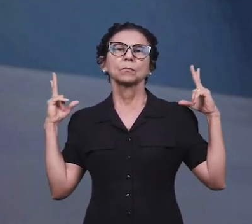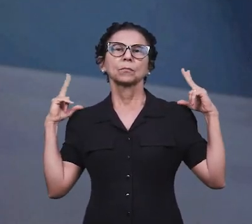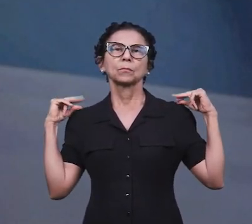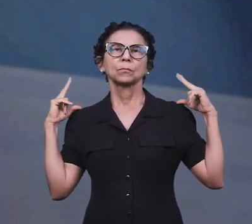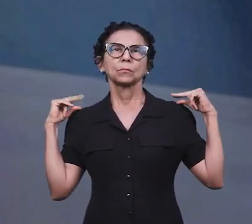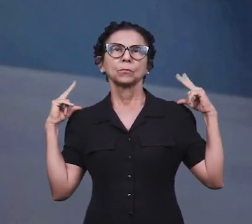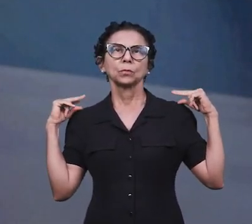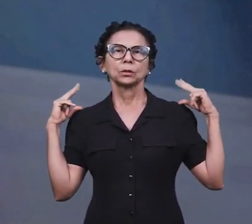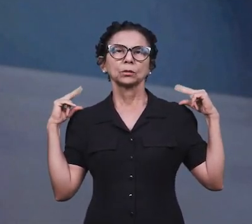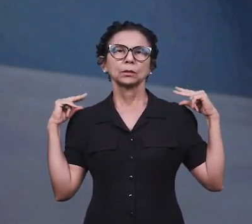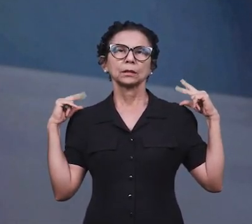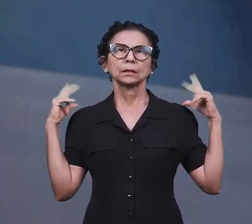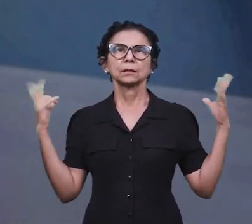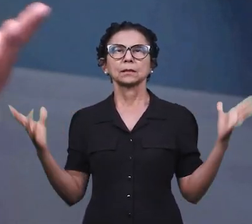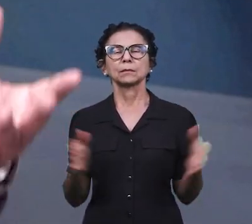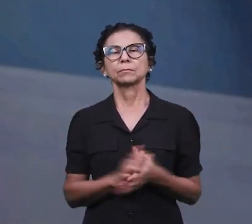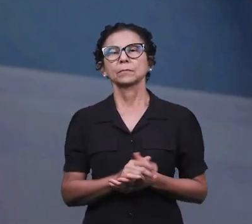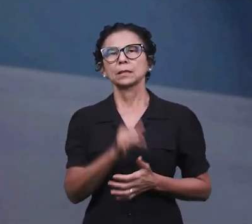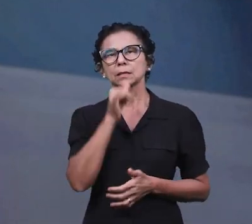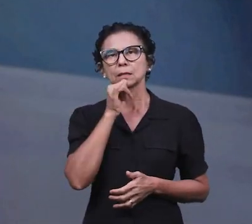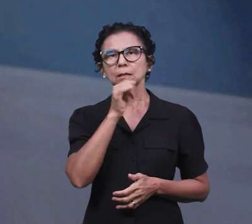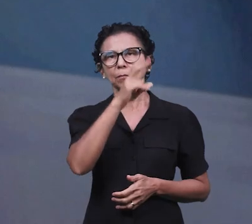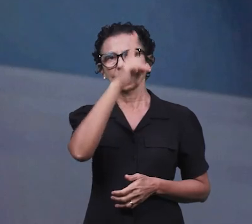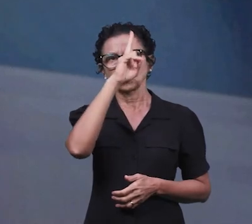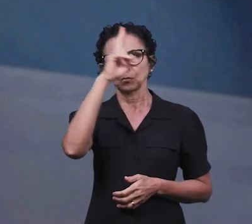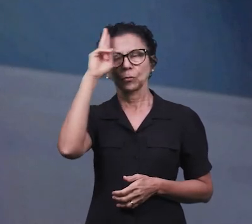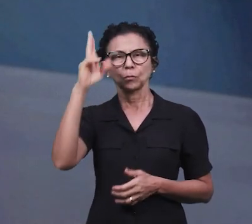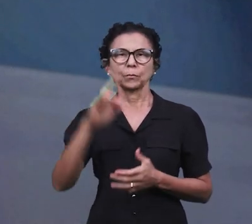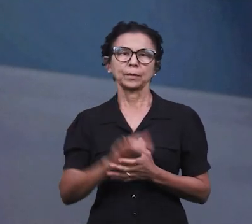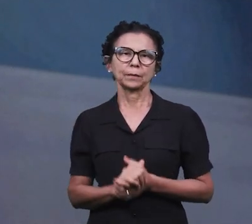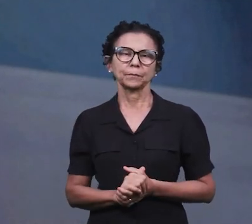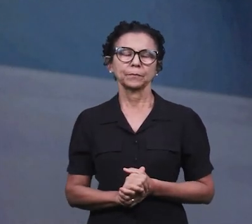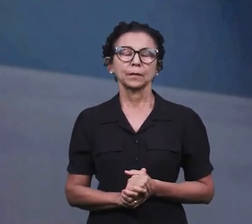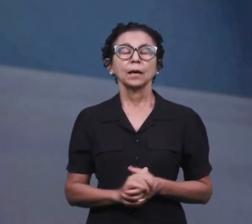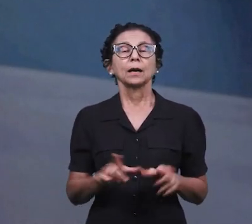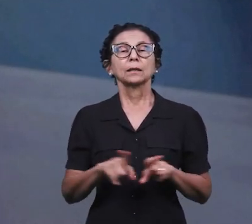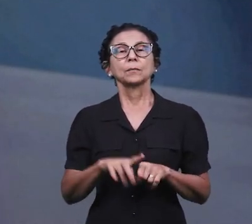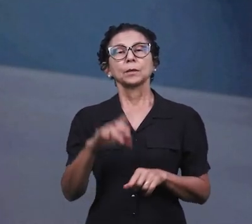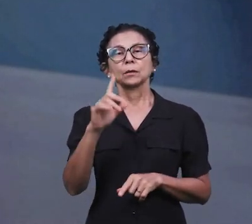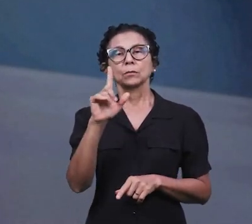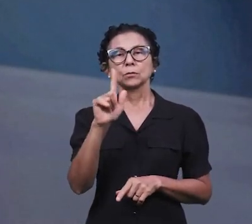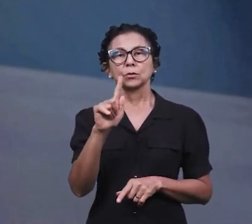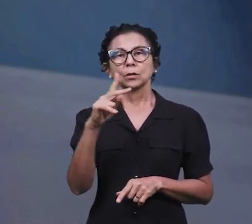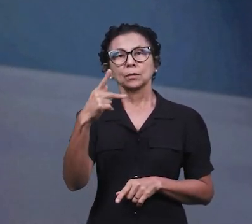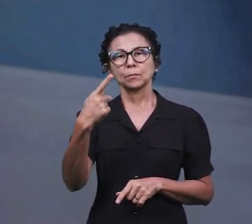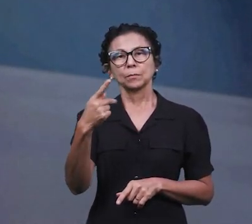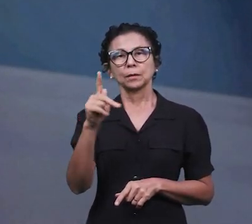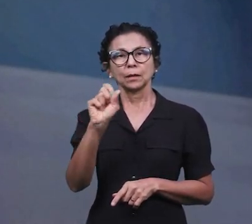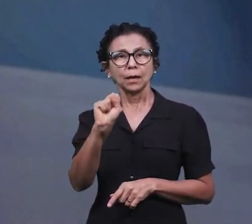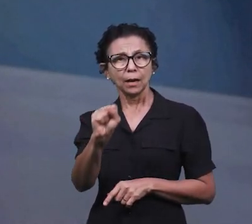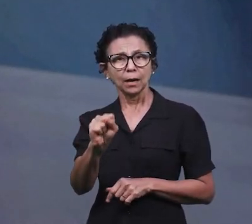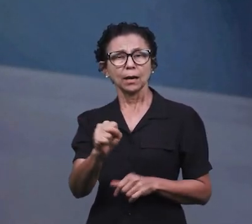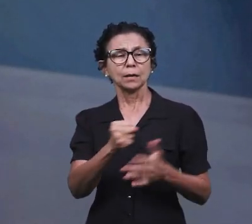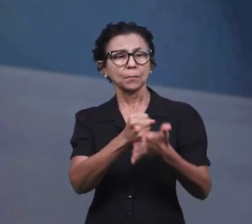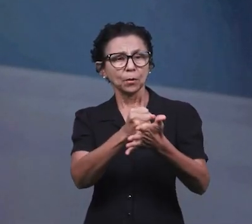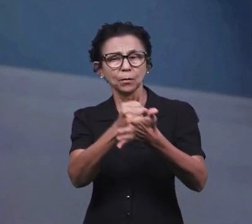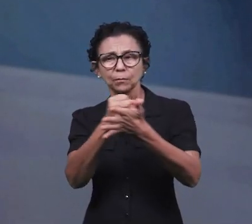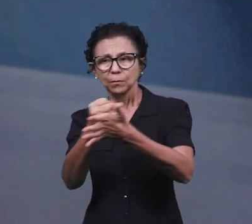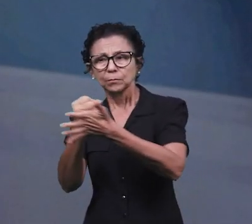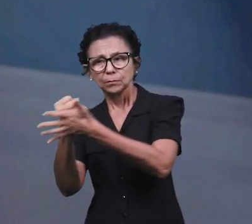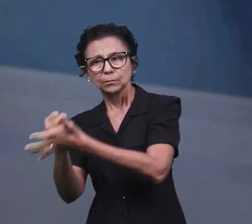por exemplo, o Uber, né? O GPS, por exemplo, ele auxilia bastante. Então, a gente vê muito isso, assim.